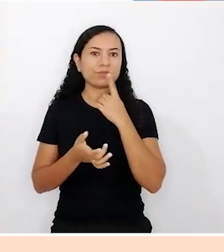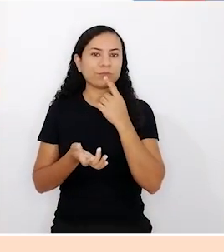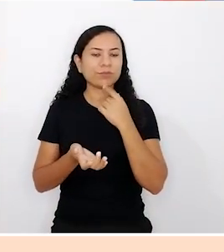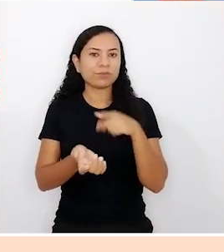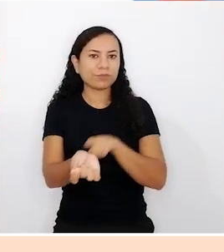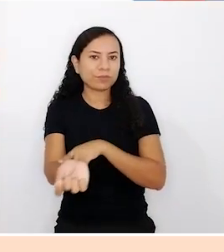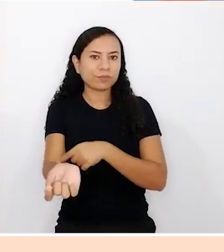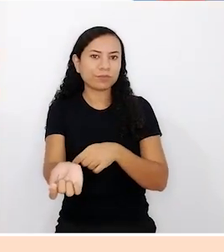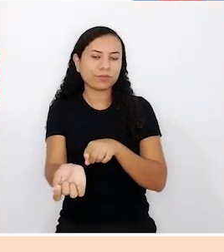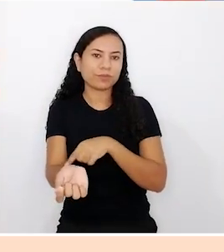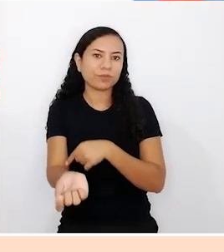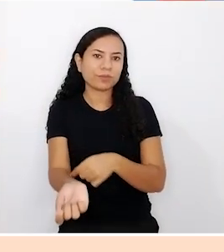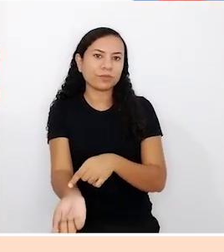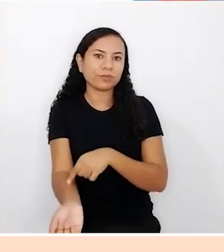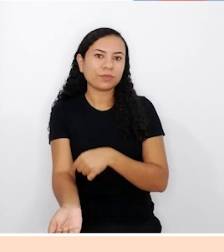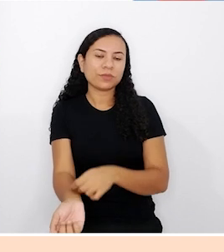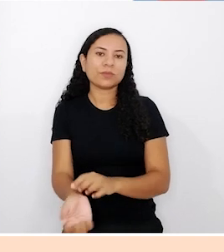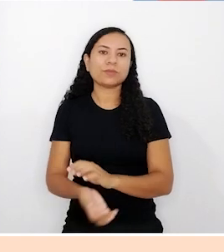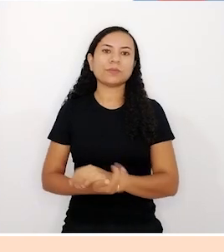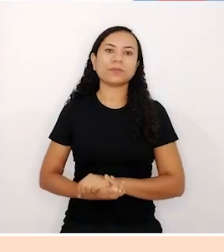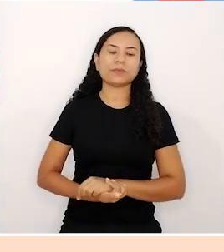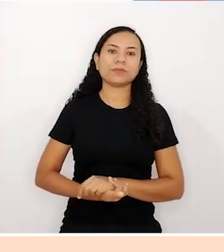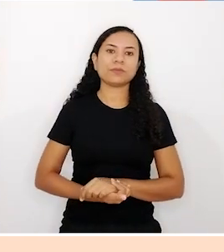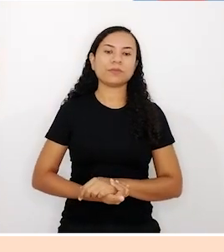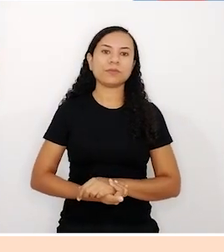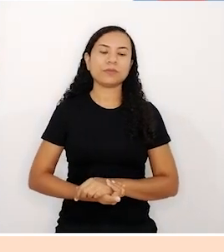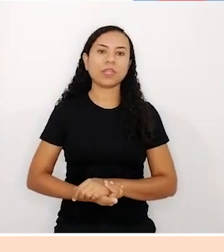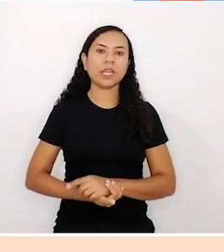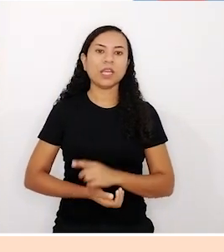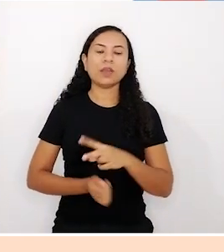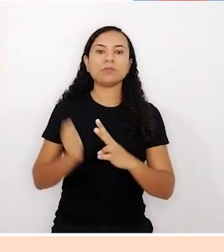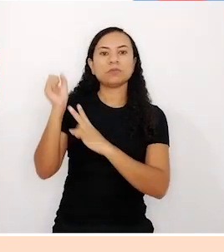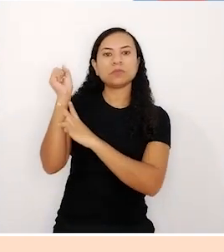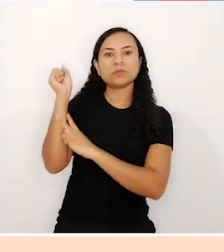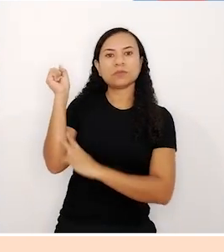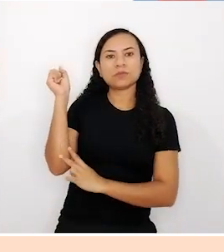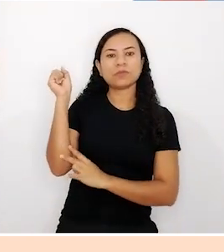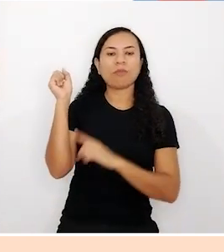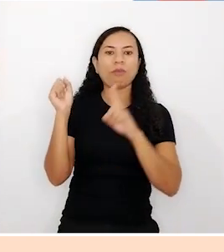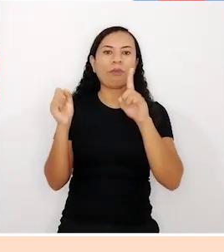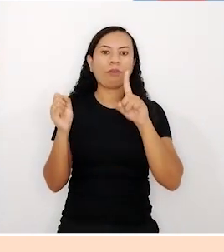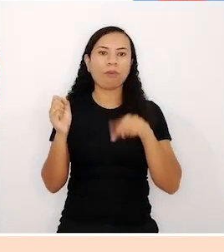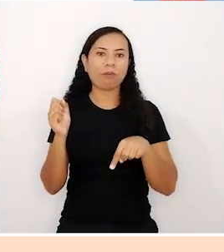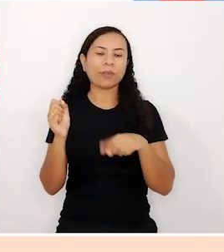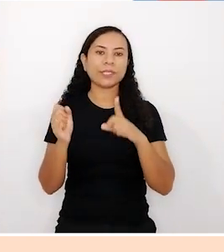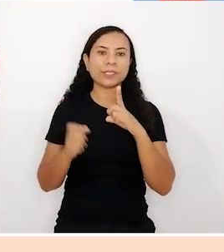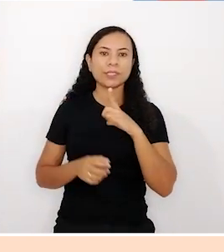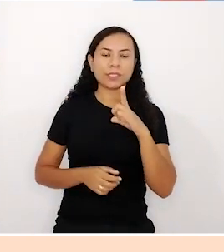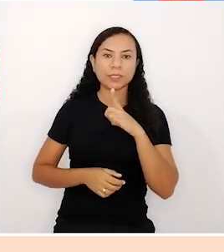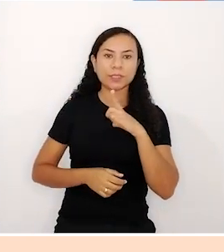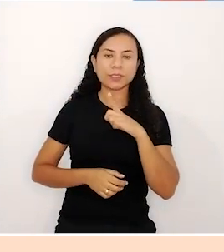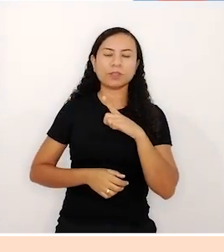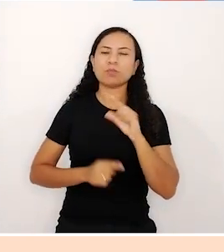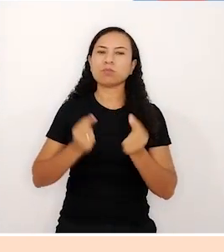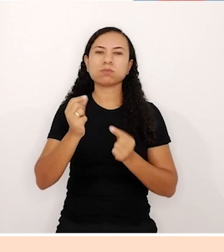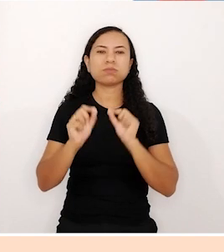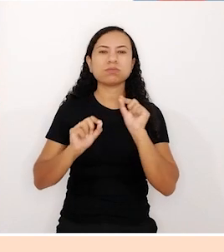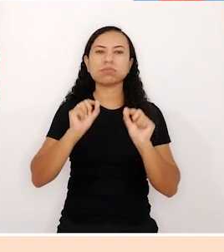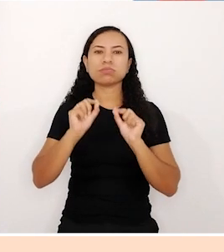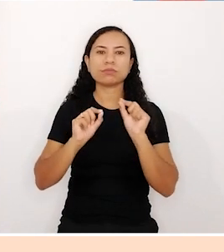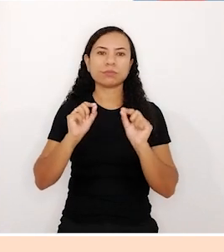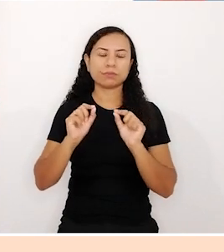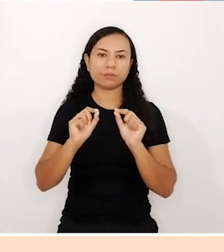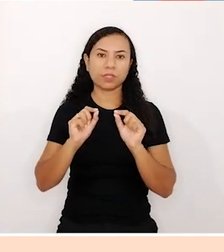Veias são órgãos, são partes com baixa pressão, porque,